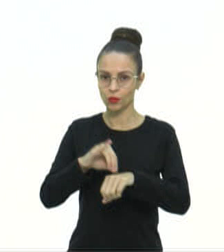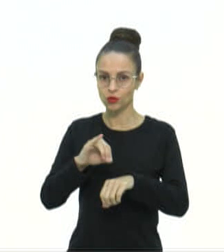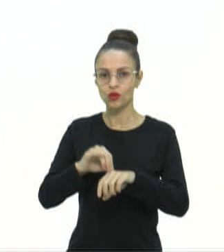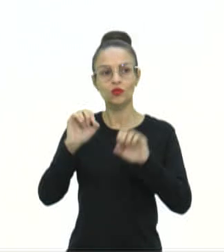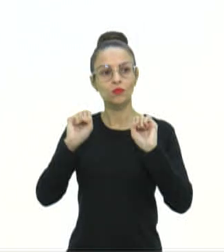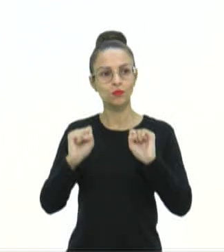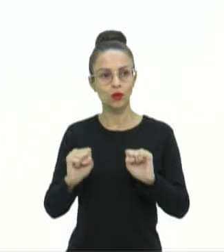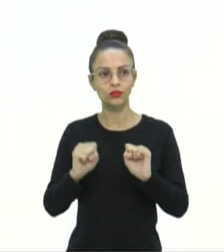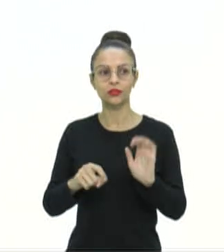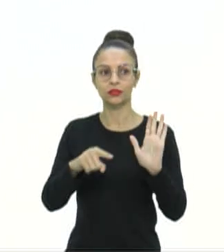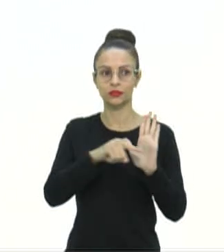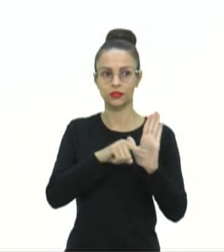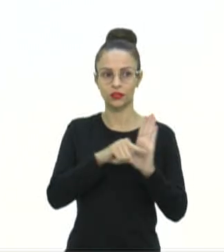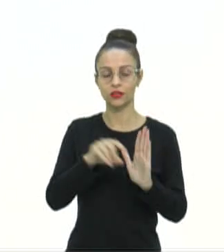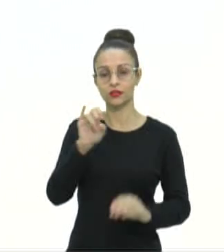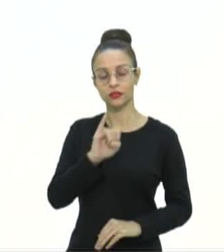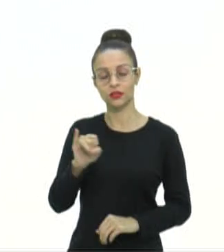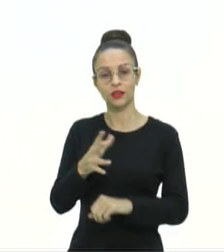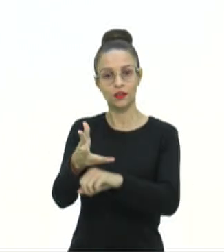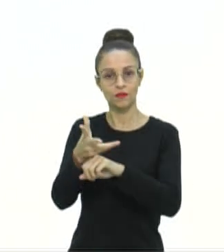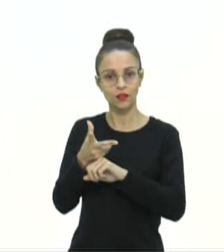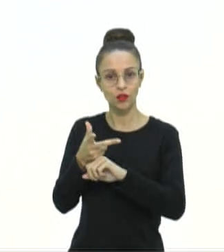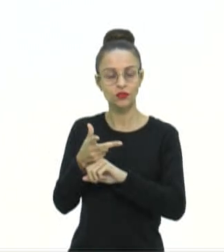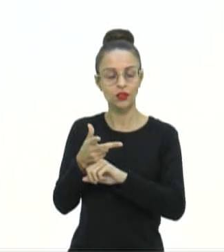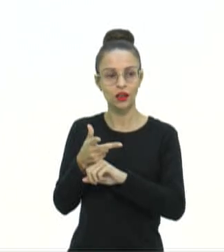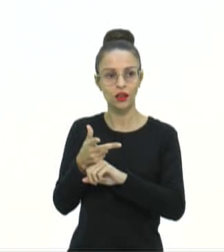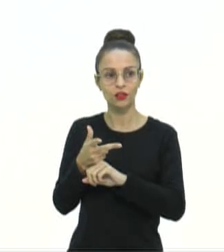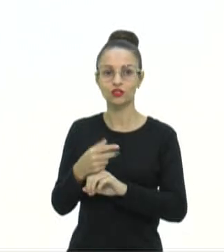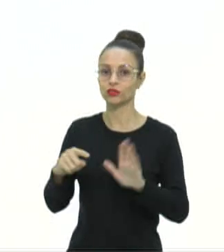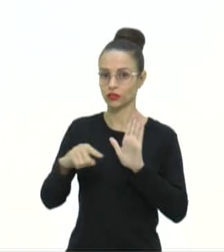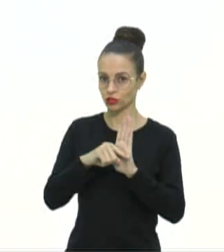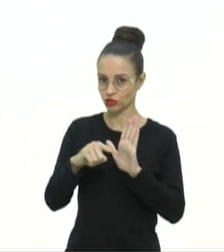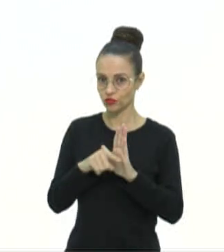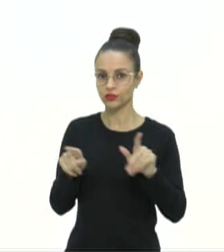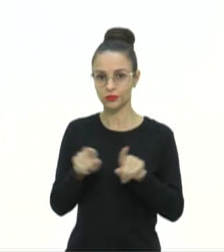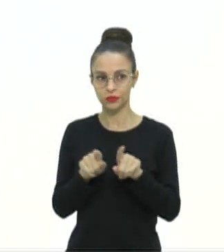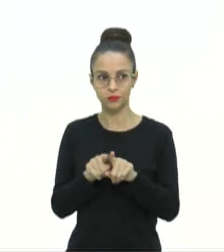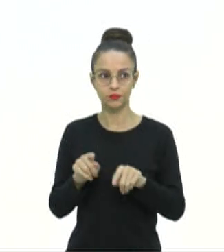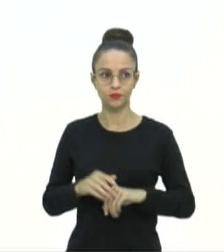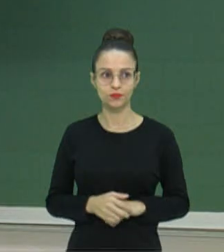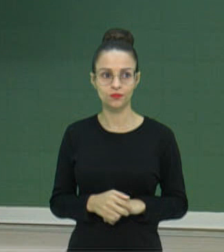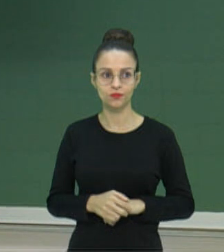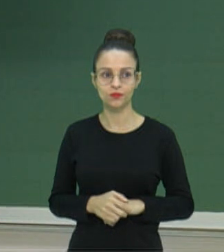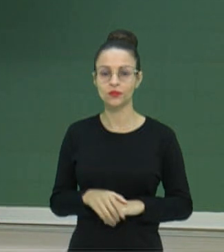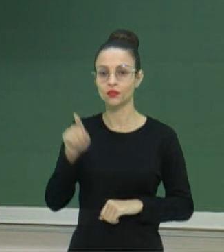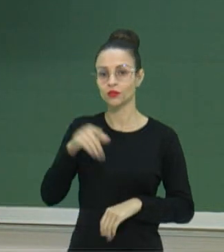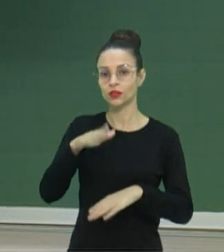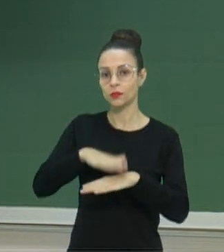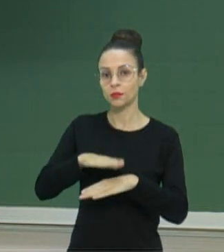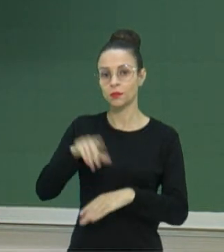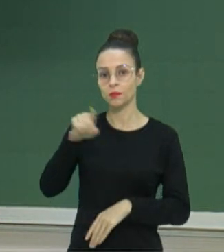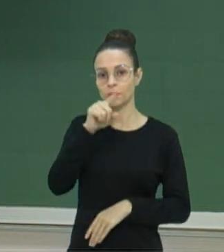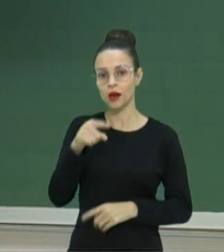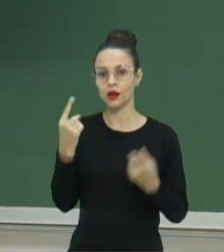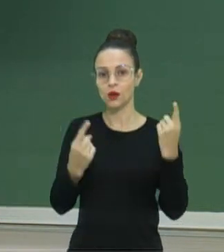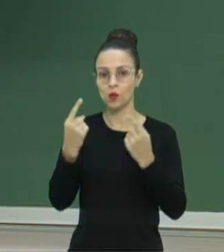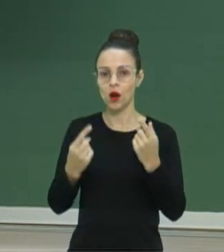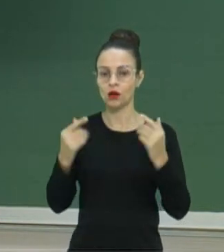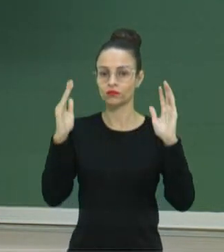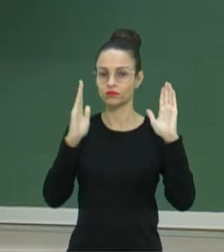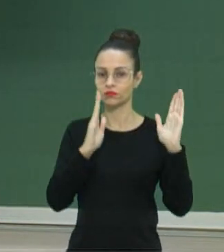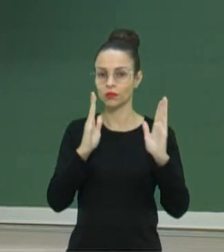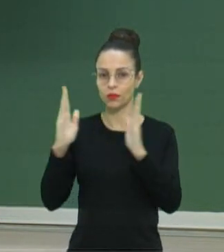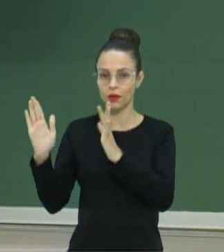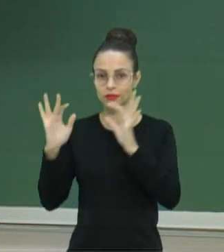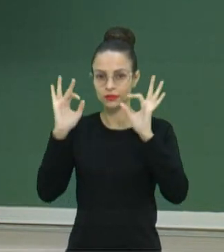ser negativa se a velocidade tiver sinal negativo. Assinale a alternativa que represente a sequência